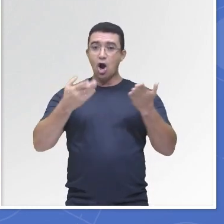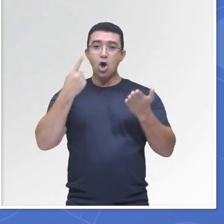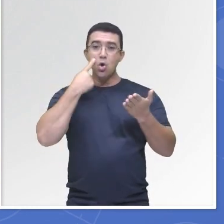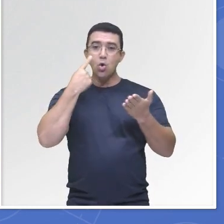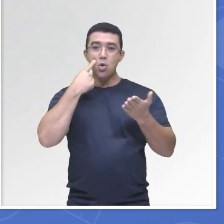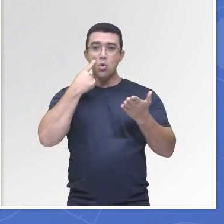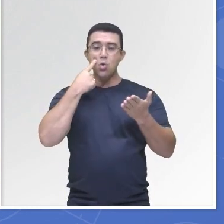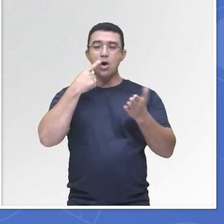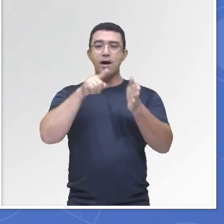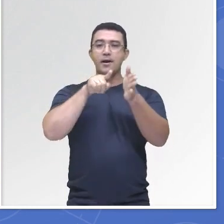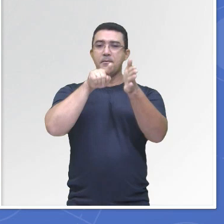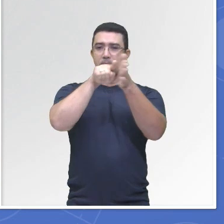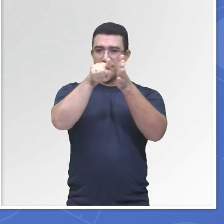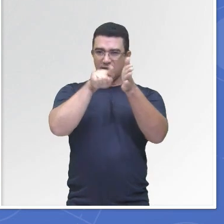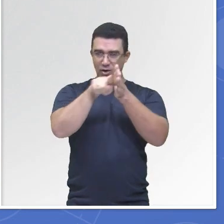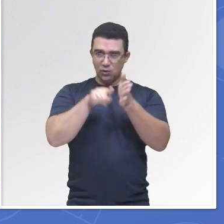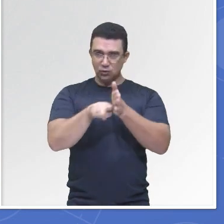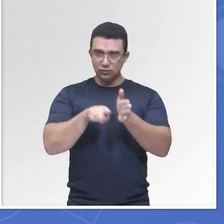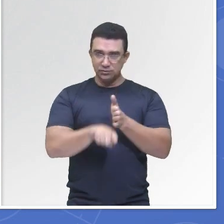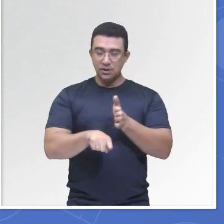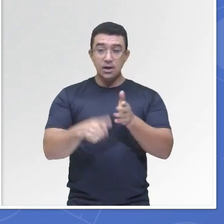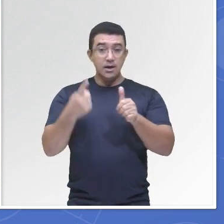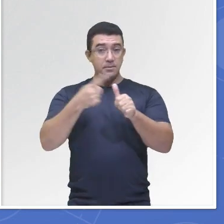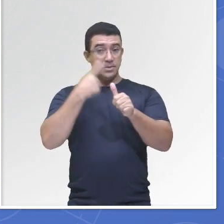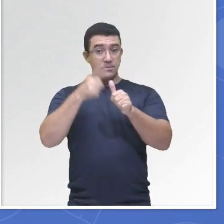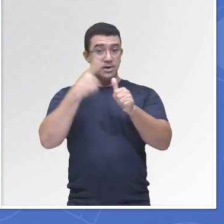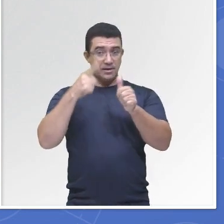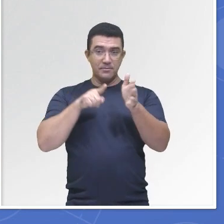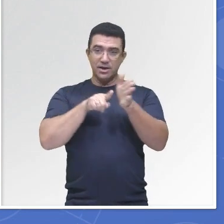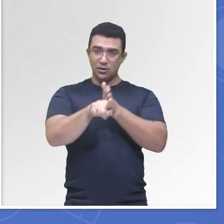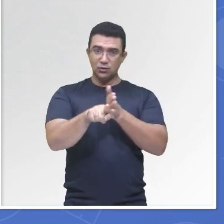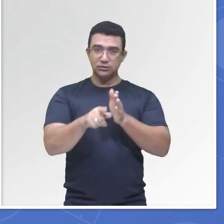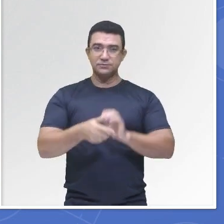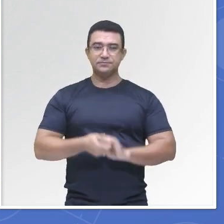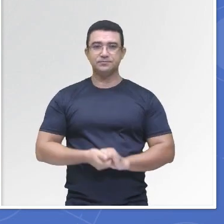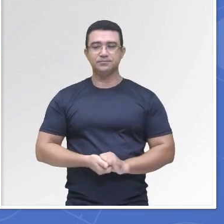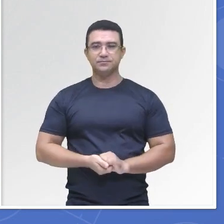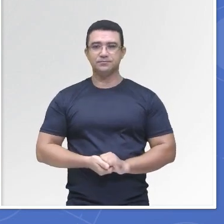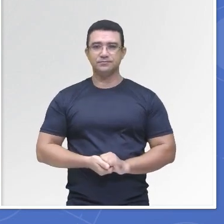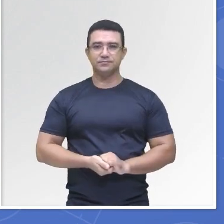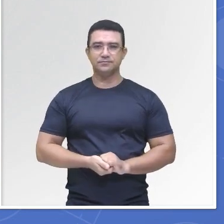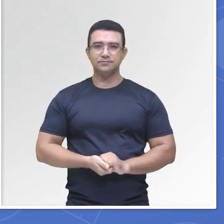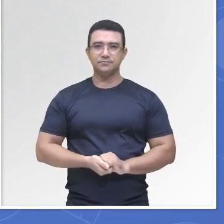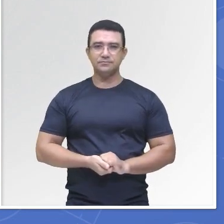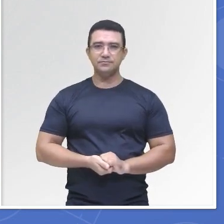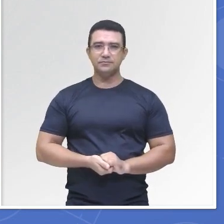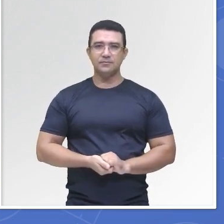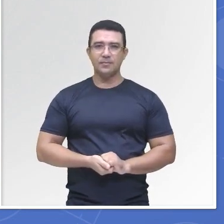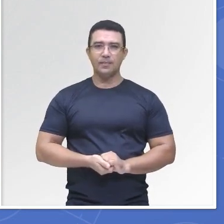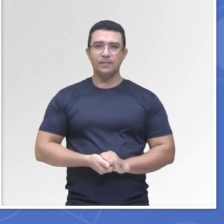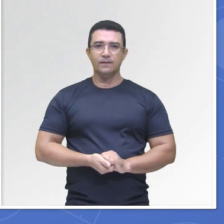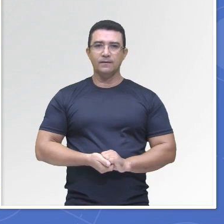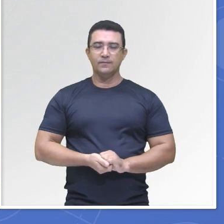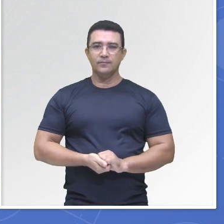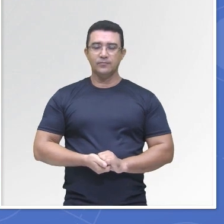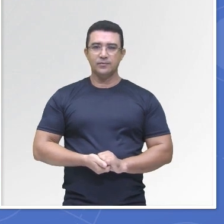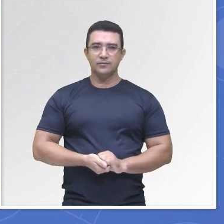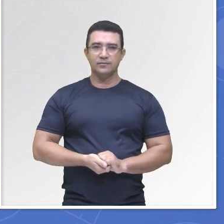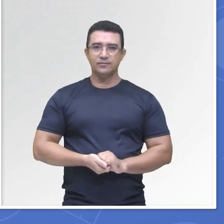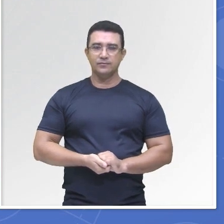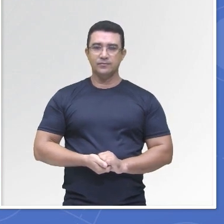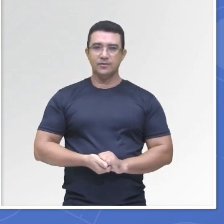nossas questões, vamos à nossa primeira questão, tá? Na nossa primeira